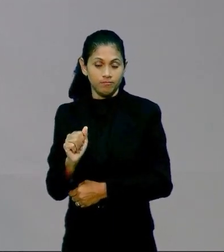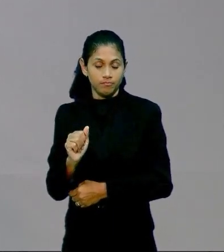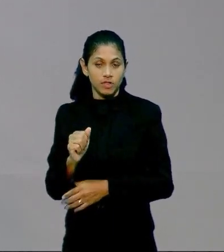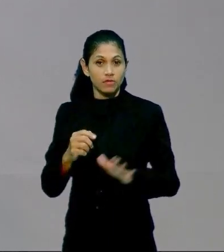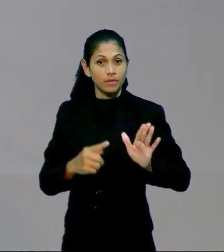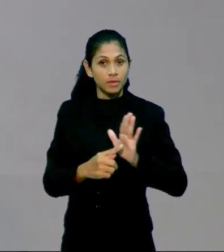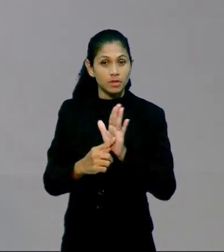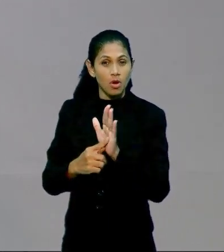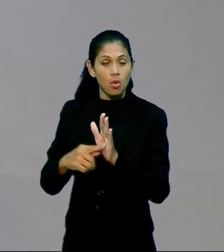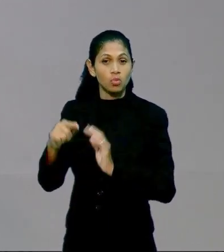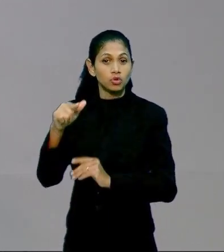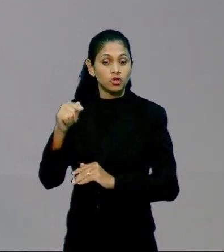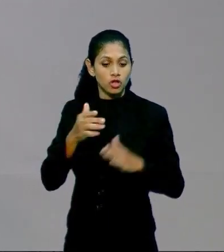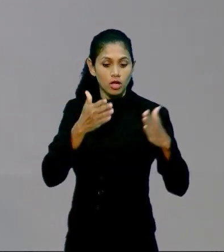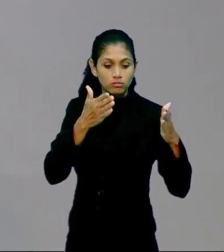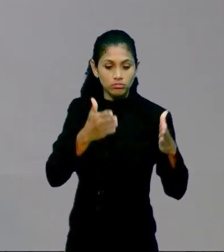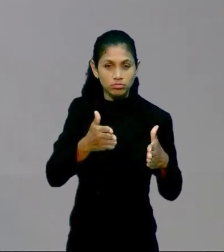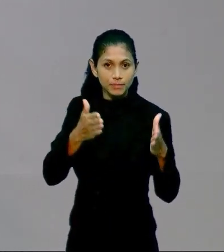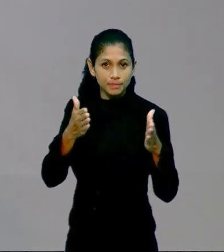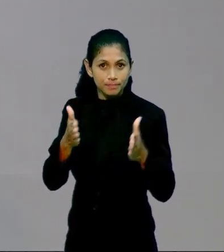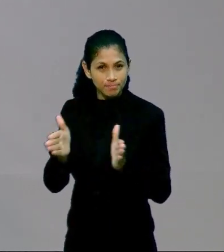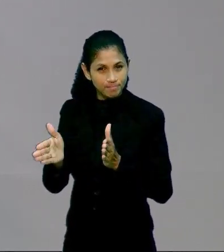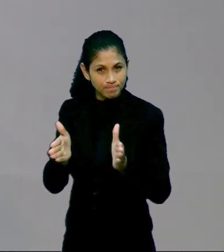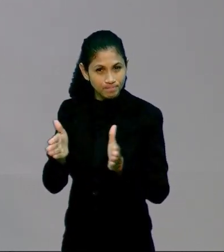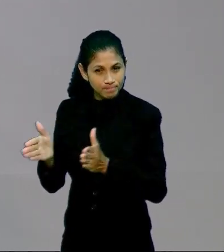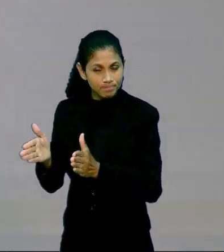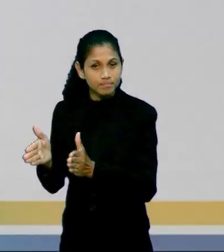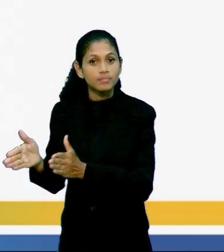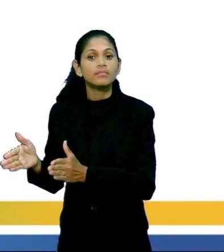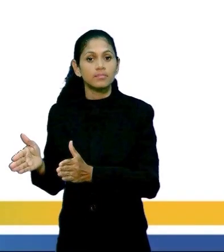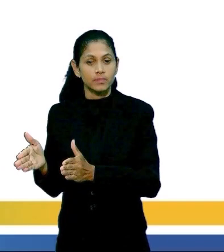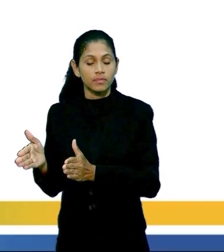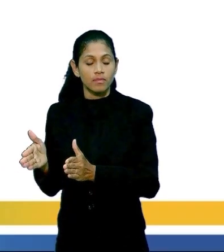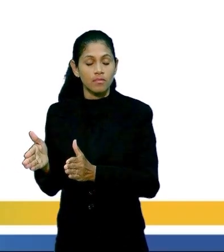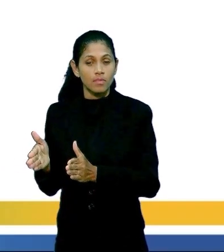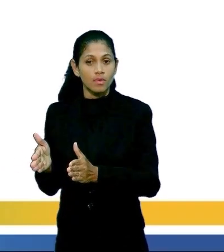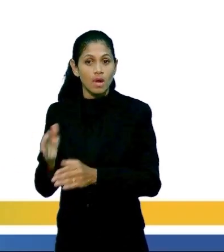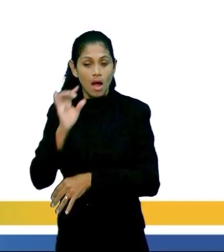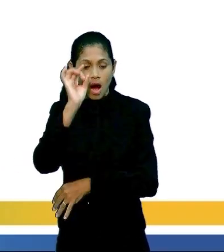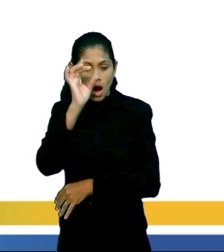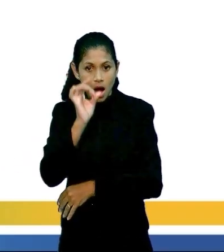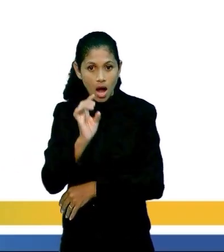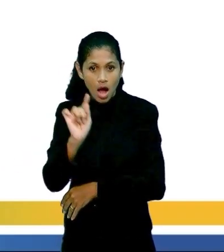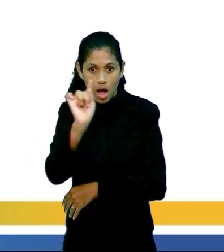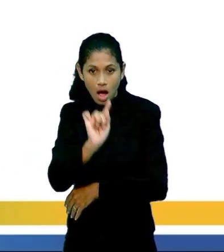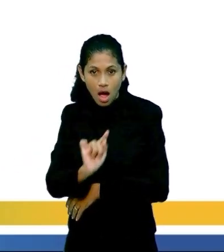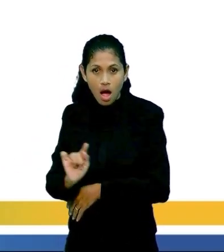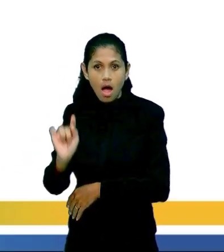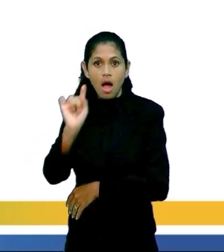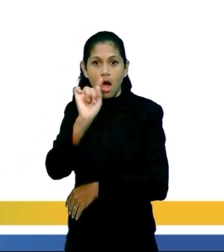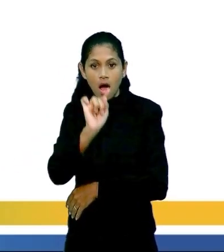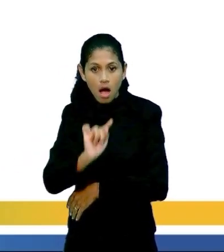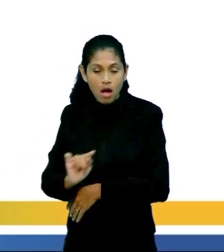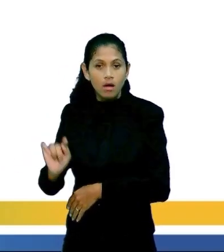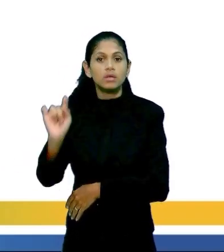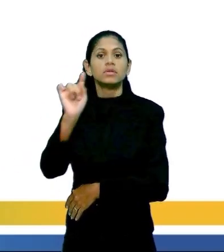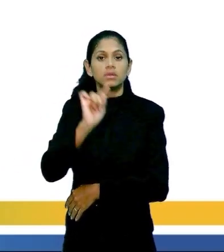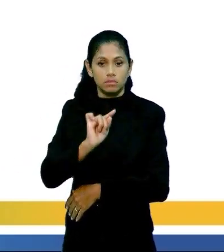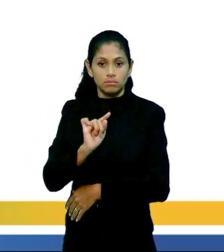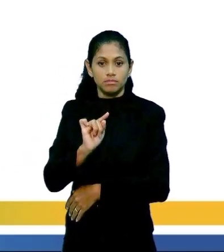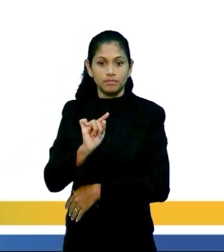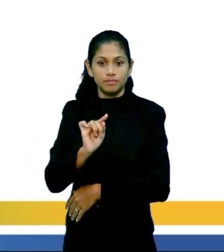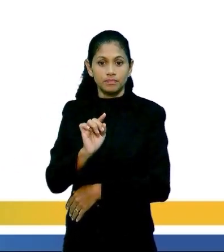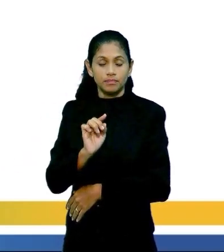que eu falei na última aula da tabela periódica. Cada camada vai ser um período. Vamos lá. Nós temos a